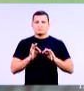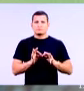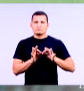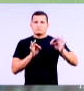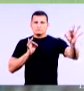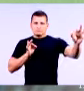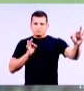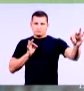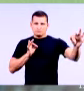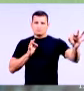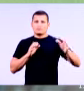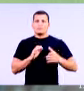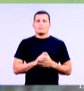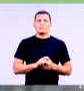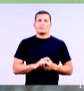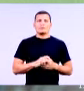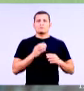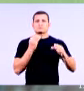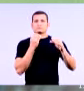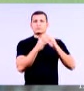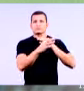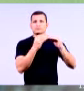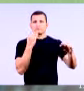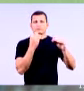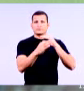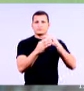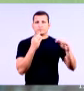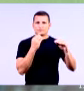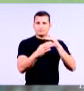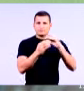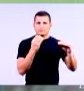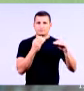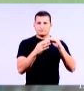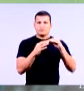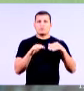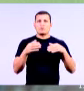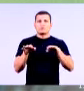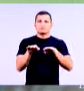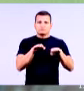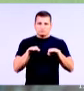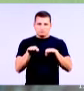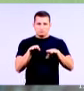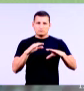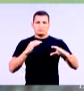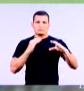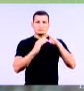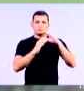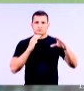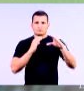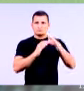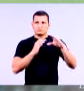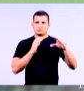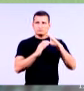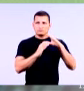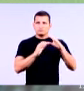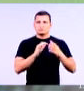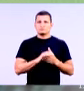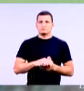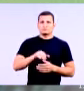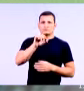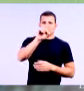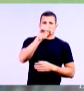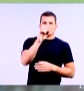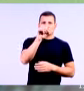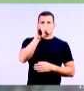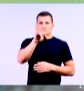meios de transmissão, padrões de comunicação, modelo de referência OSI e